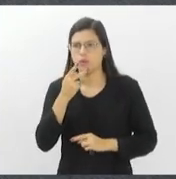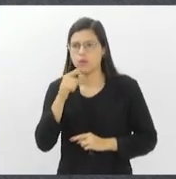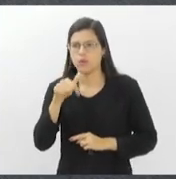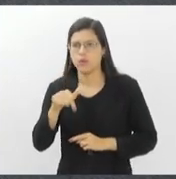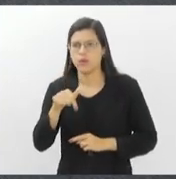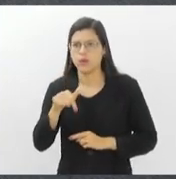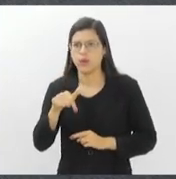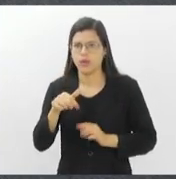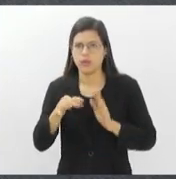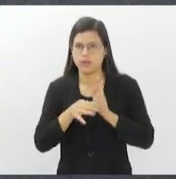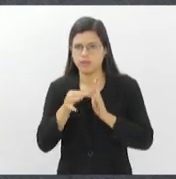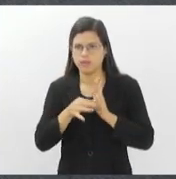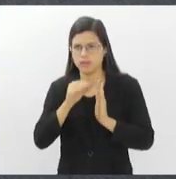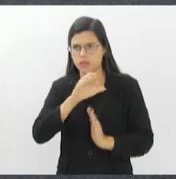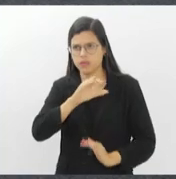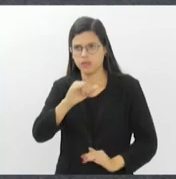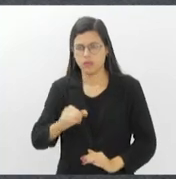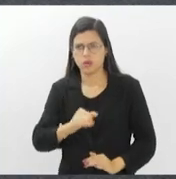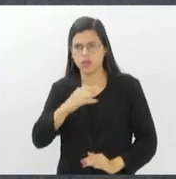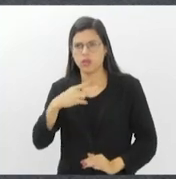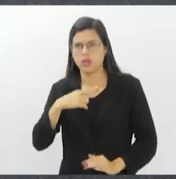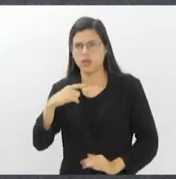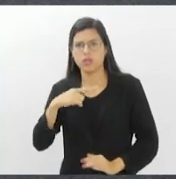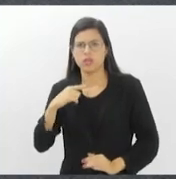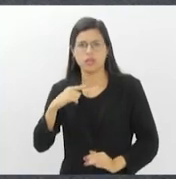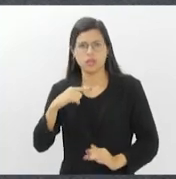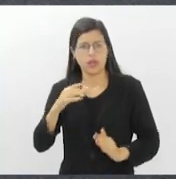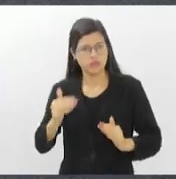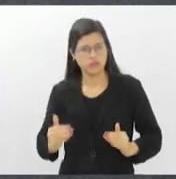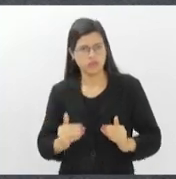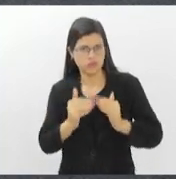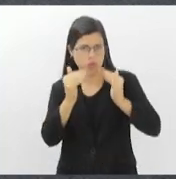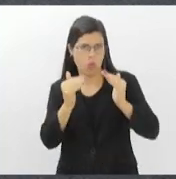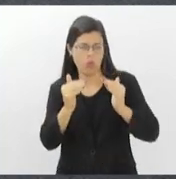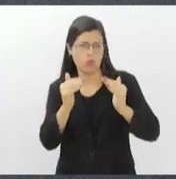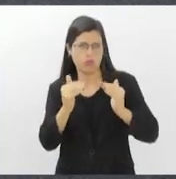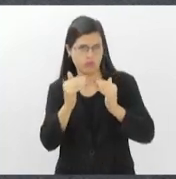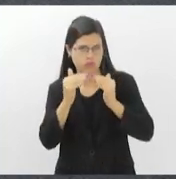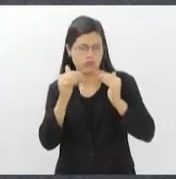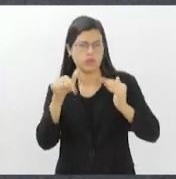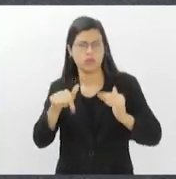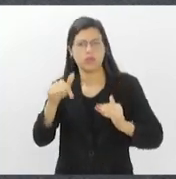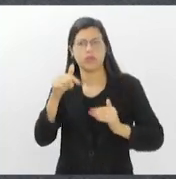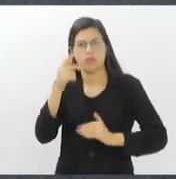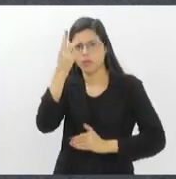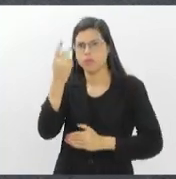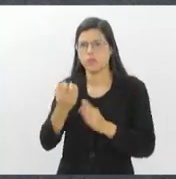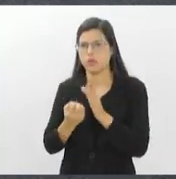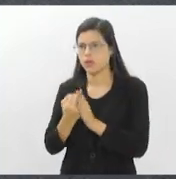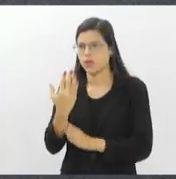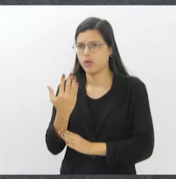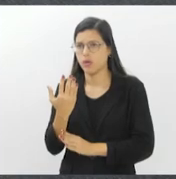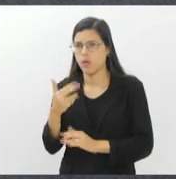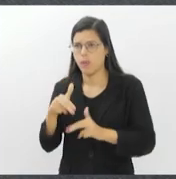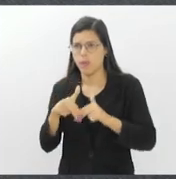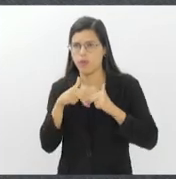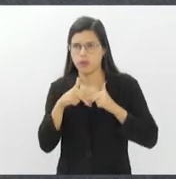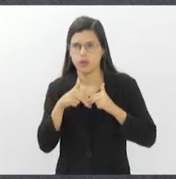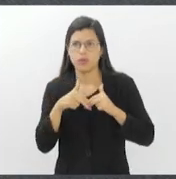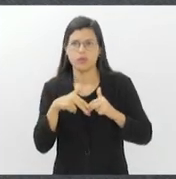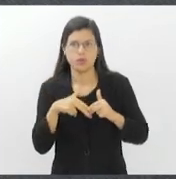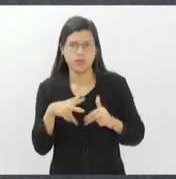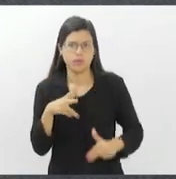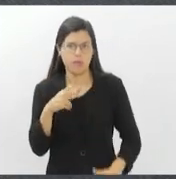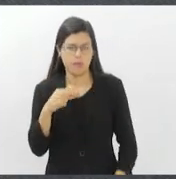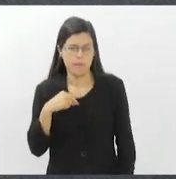autora, né? Tem a concordância da autora, sendo assim, nós damos no mérito favorável ao